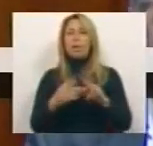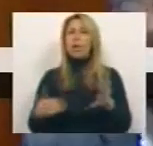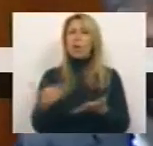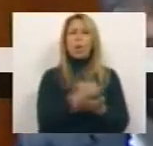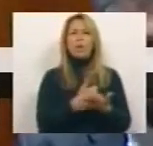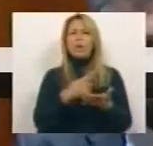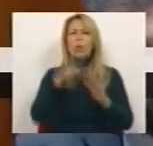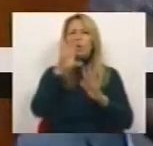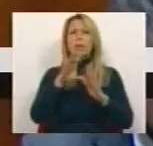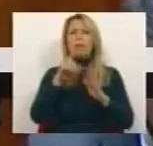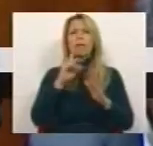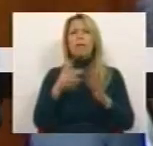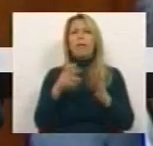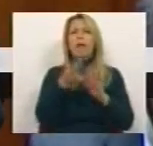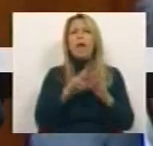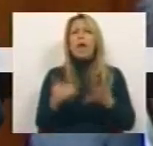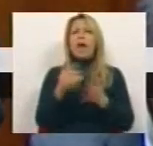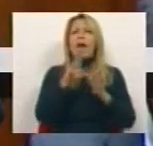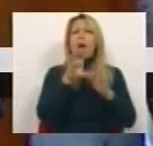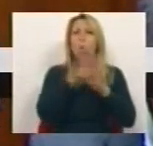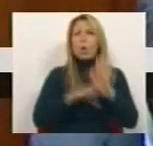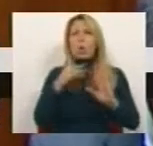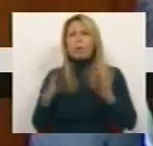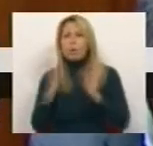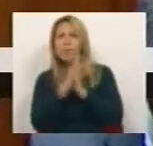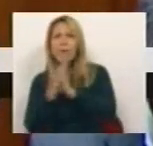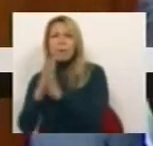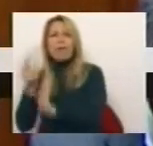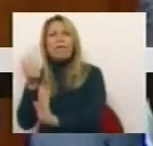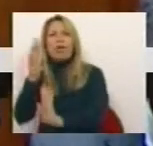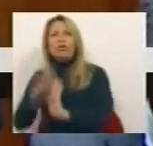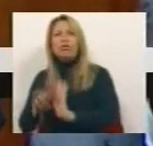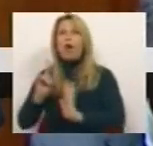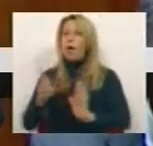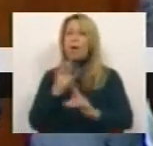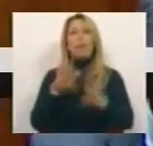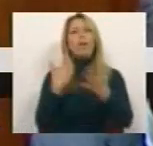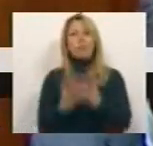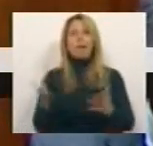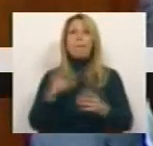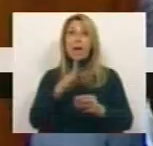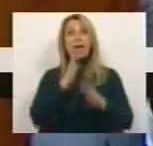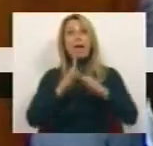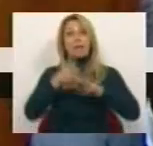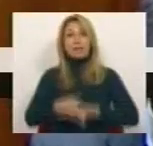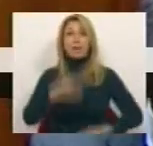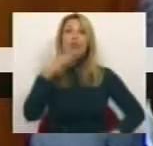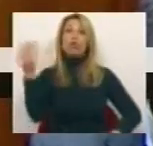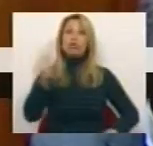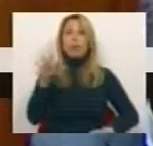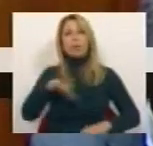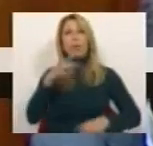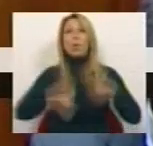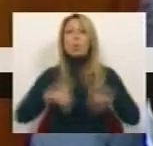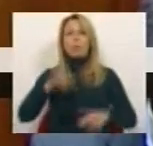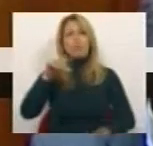nacional, permitindo aos jovens um acesso ao transporte público em condições mais competitivas. Mas também pensamos nas famílias. Com o Orçamento